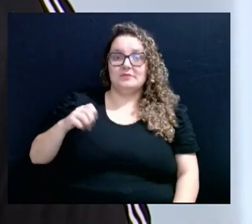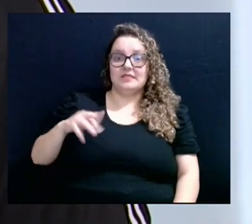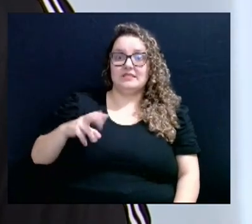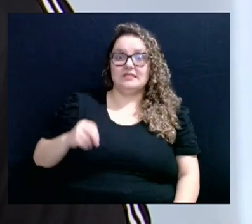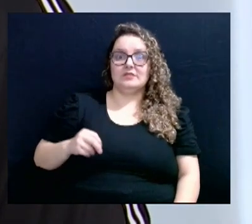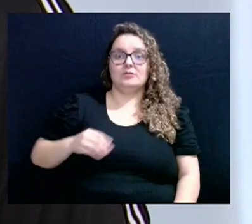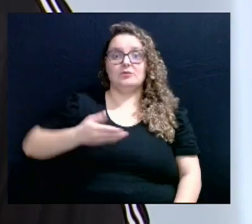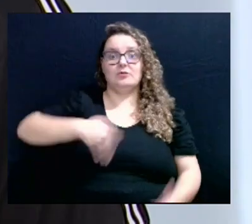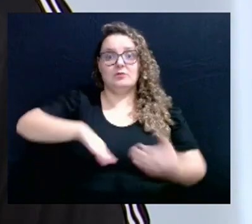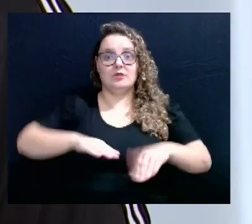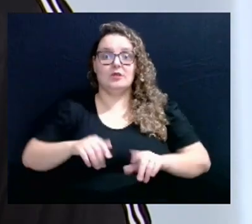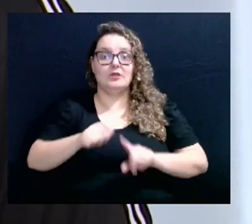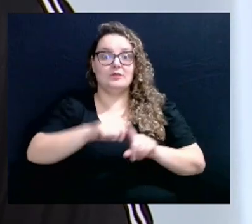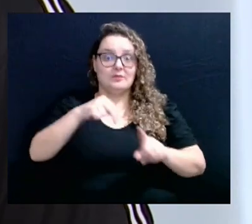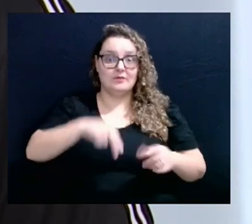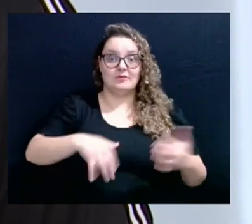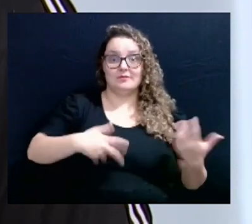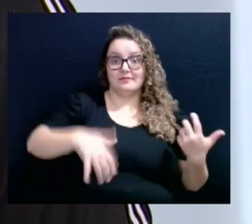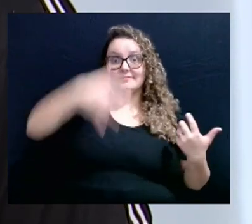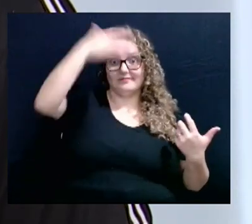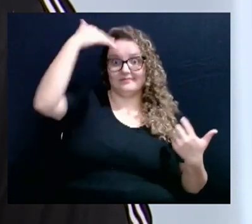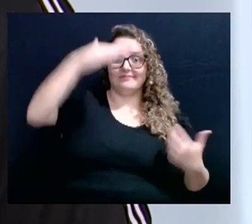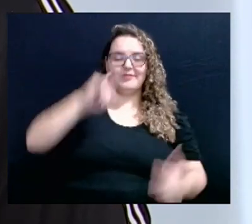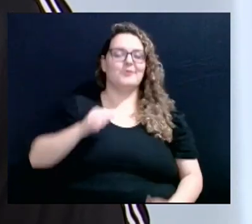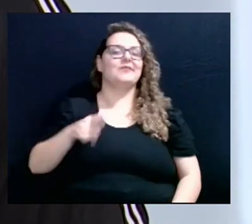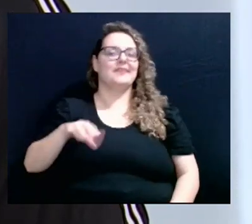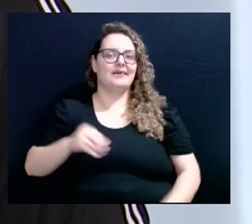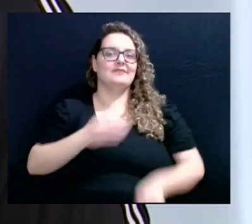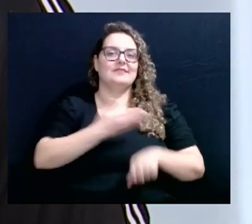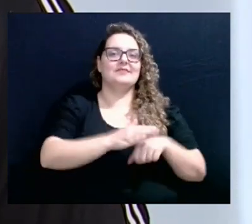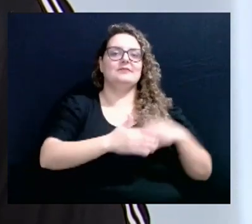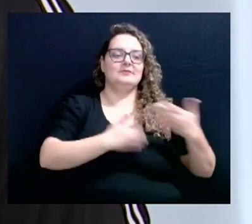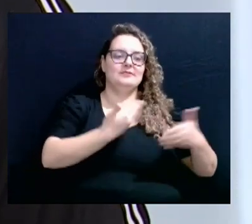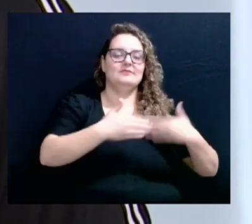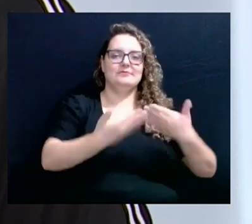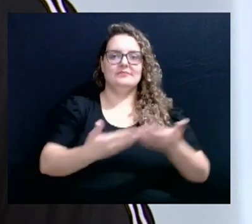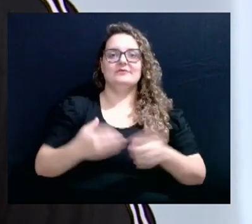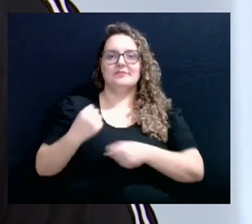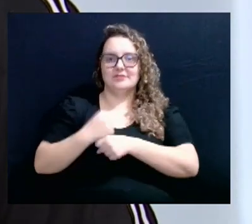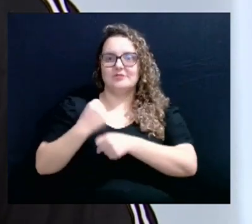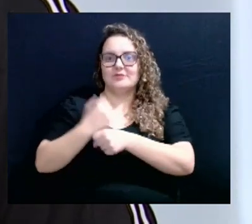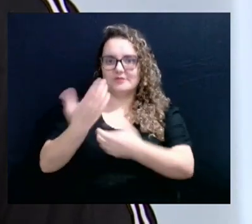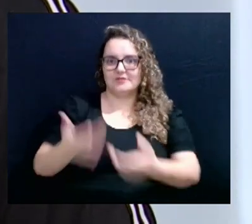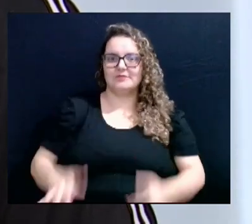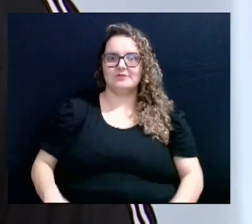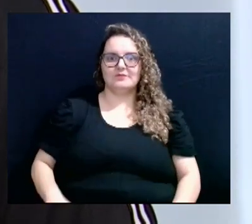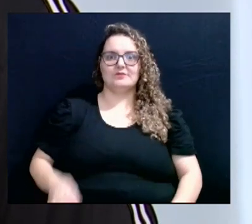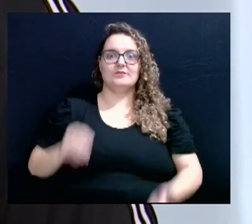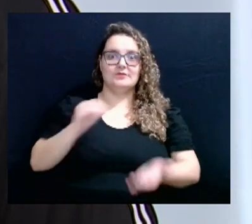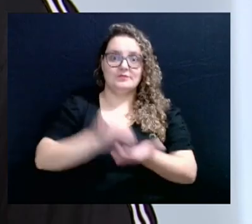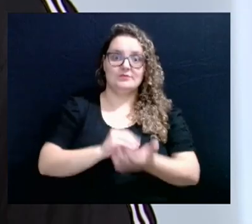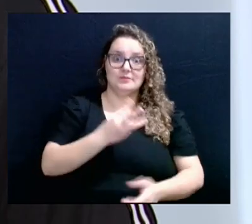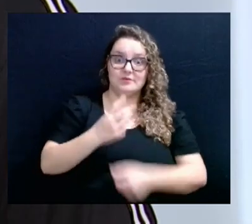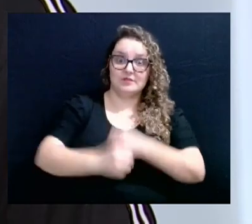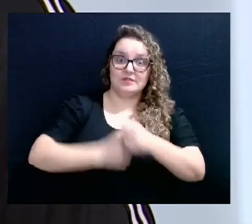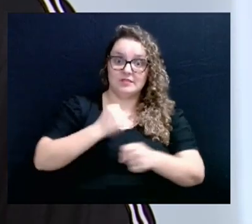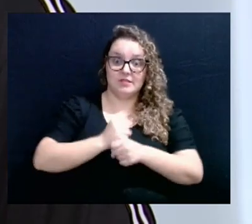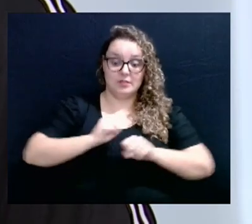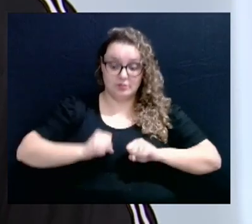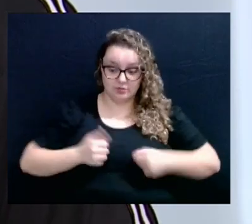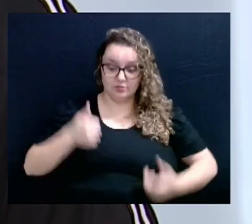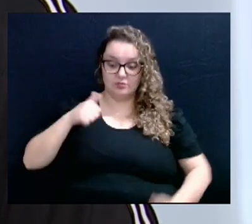México. O Iago, ele vem treinando com a gente já há alguns anos. Nos últimos 3 anos ele tem se dedicado mais para a parte